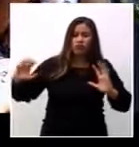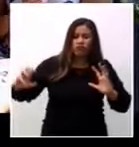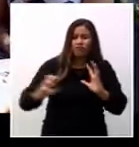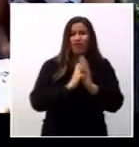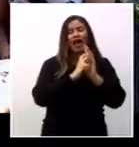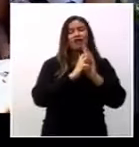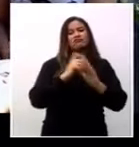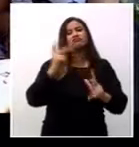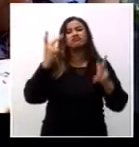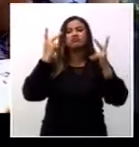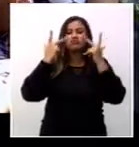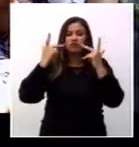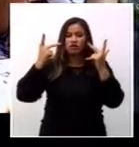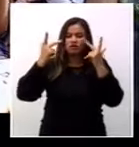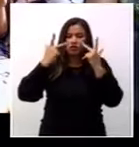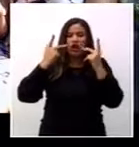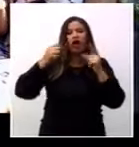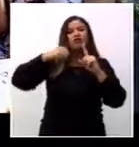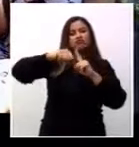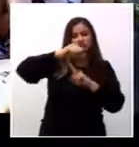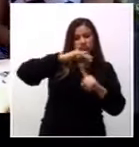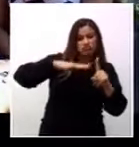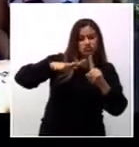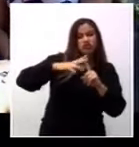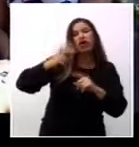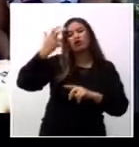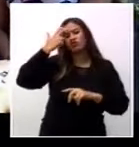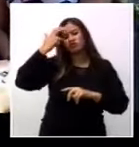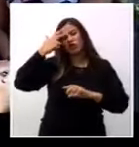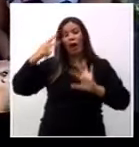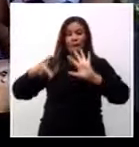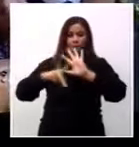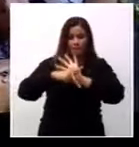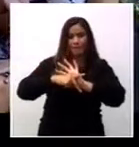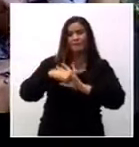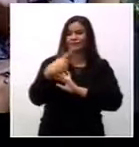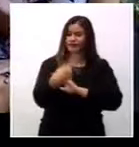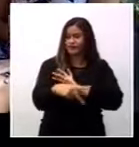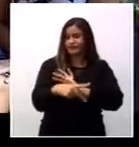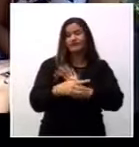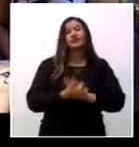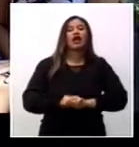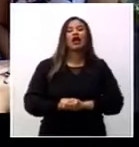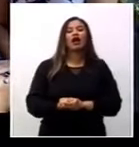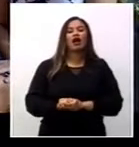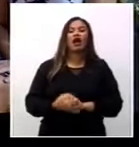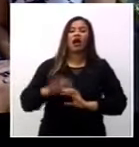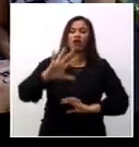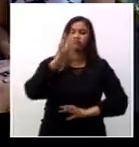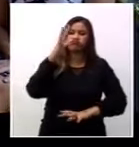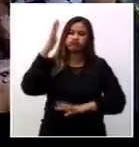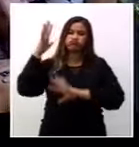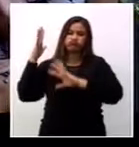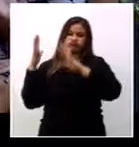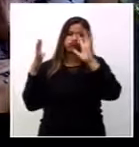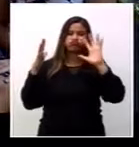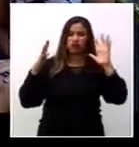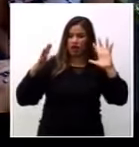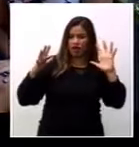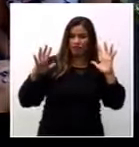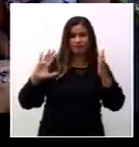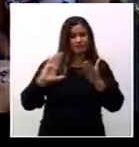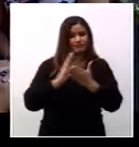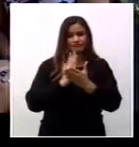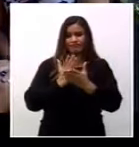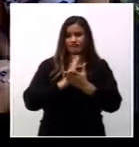naturais e para os elementos sociais e culturais da paisagem. As árvores e arbustos, por exemplo, alguns